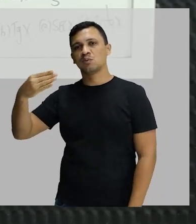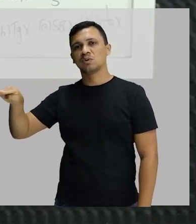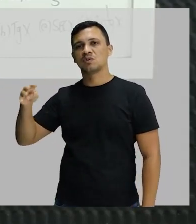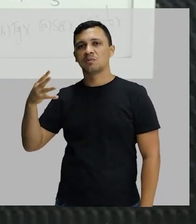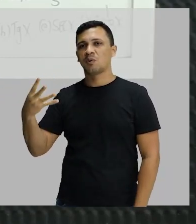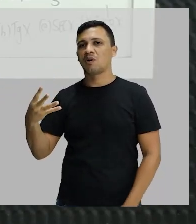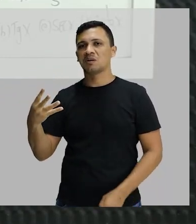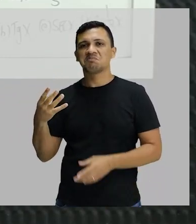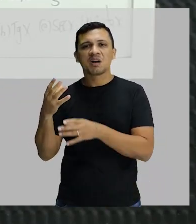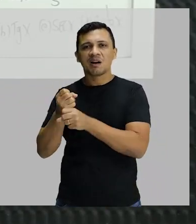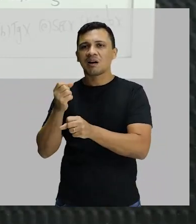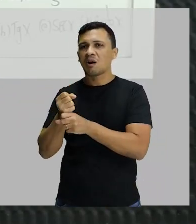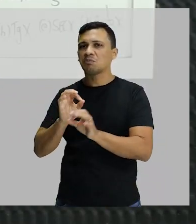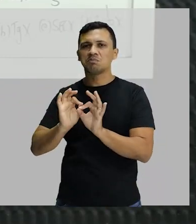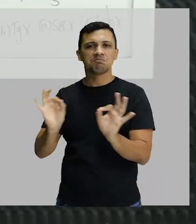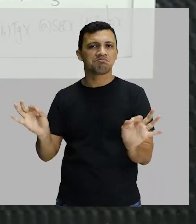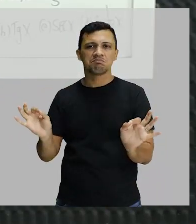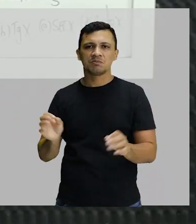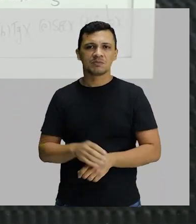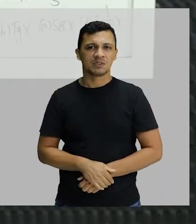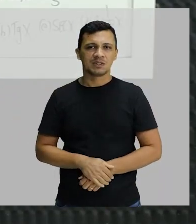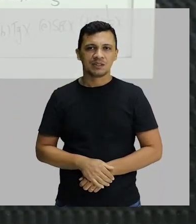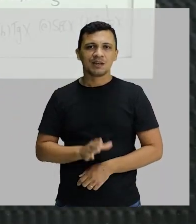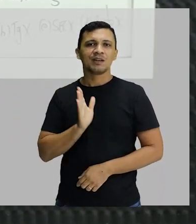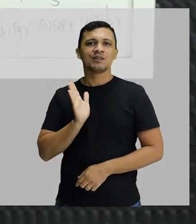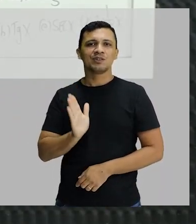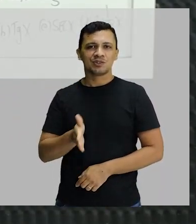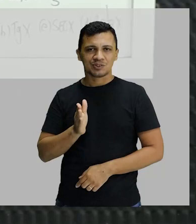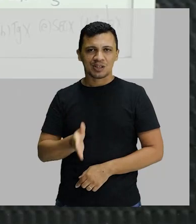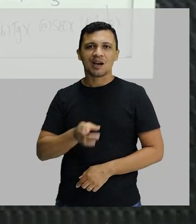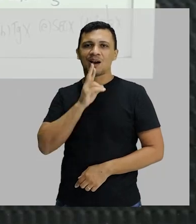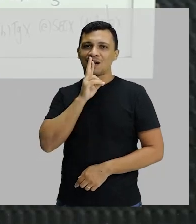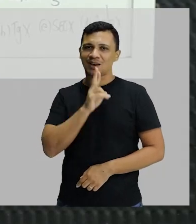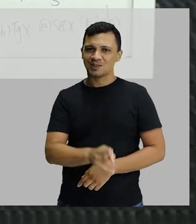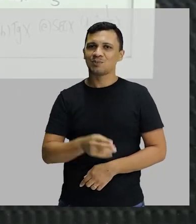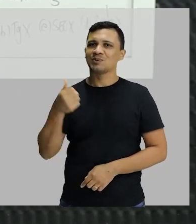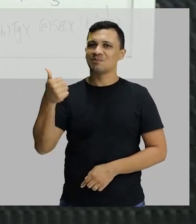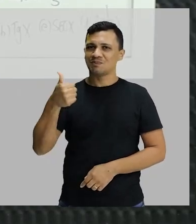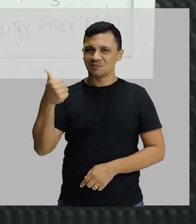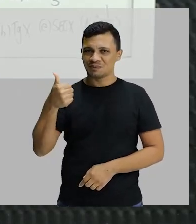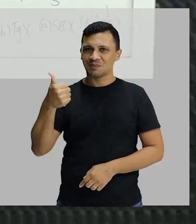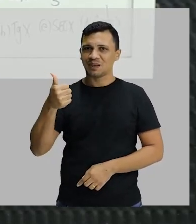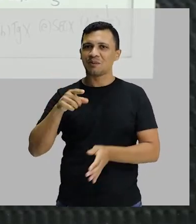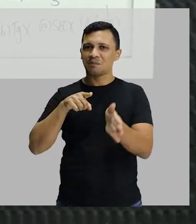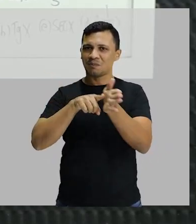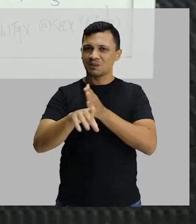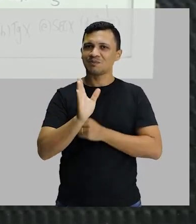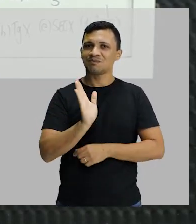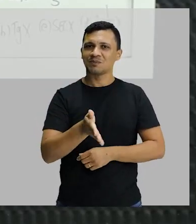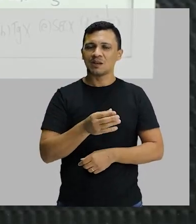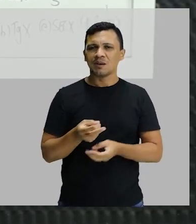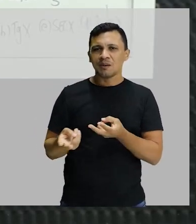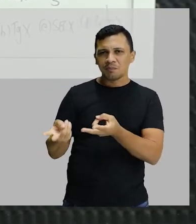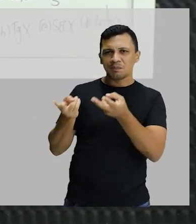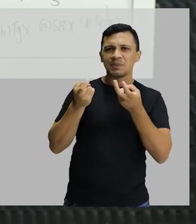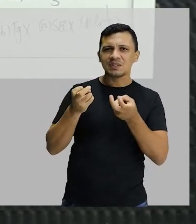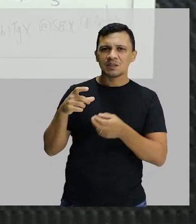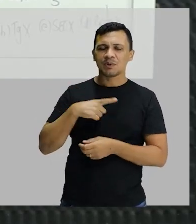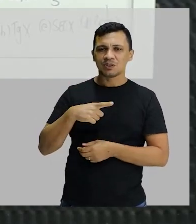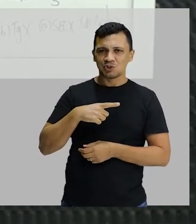conceito. Beleza? Então, respondemos aí a primeira questão. Perceba que como eu tinha aqui o seno,